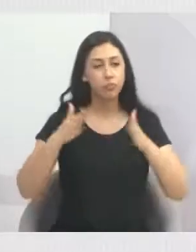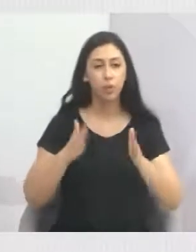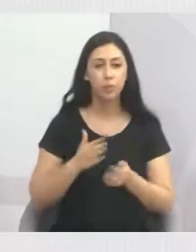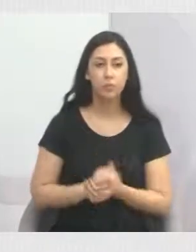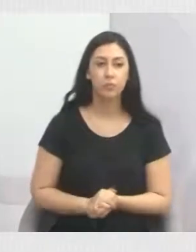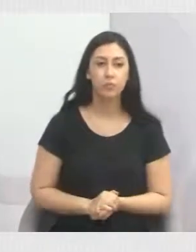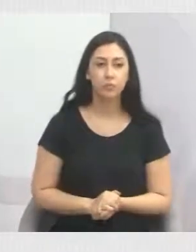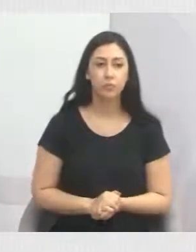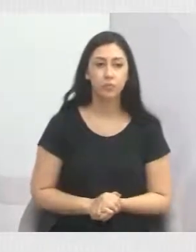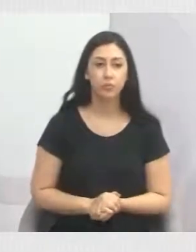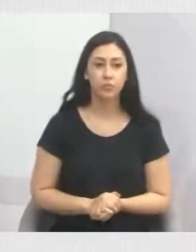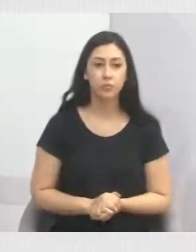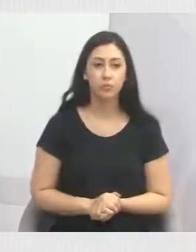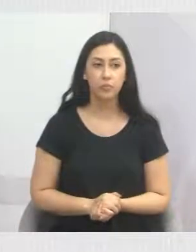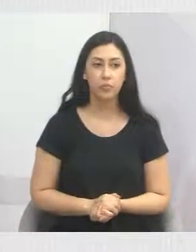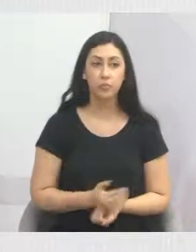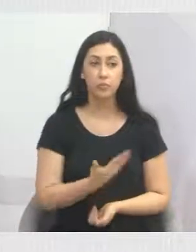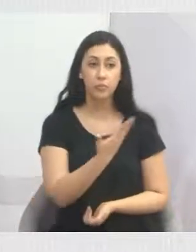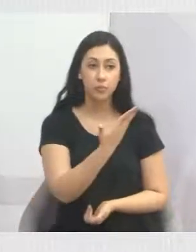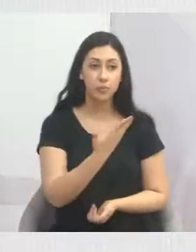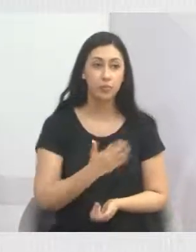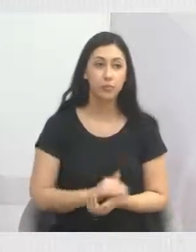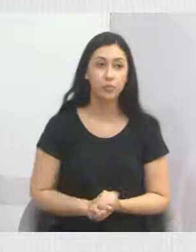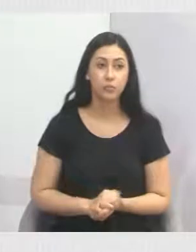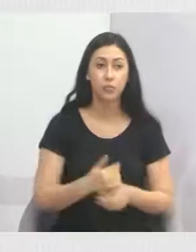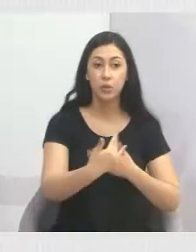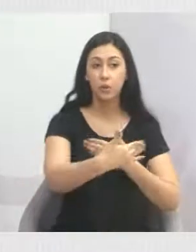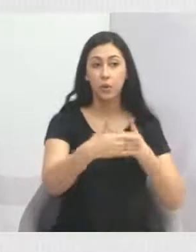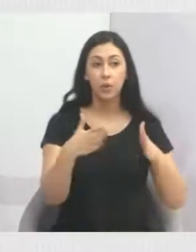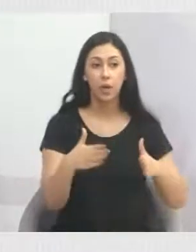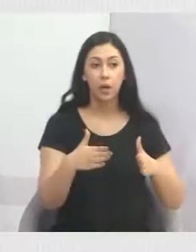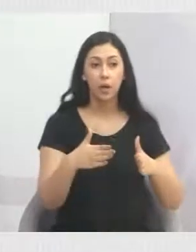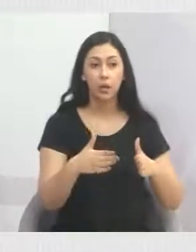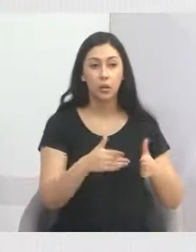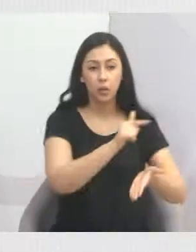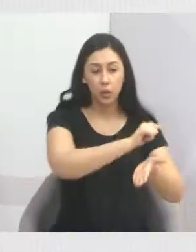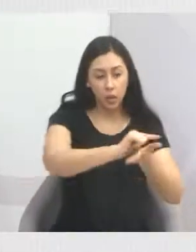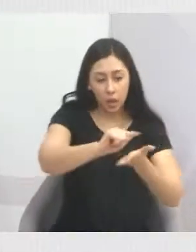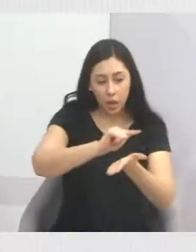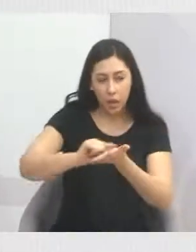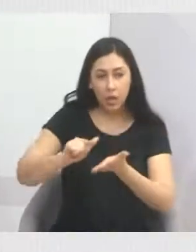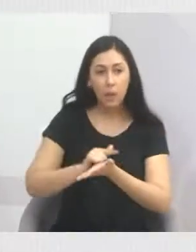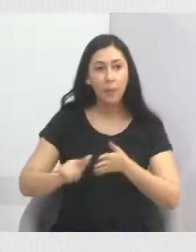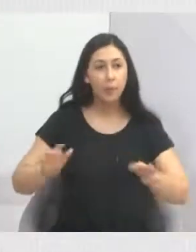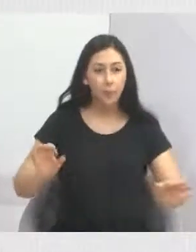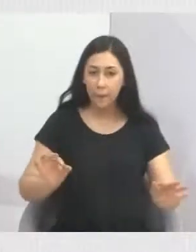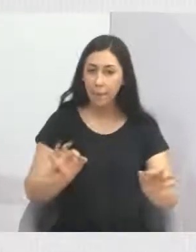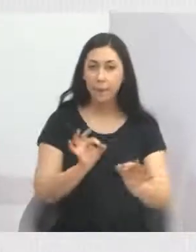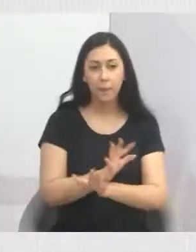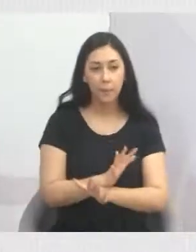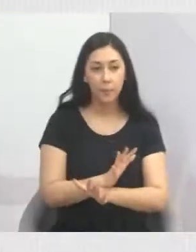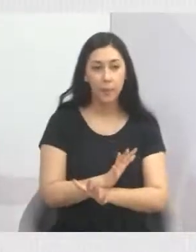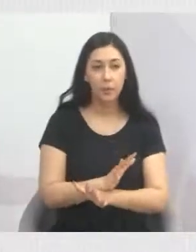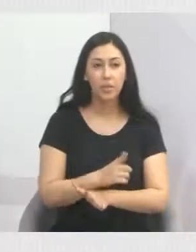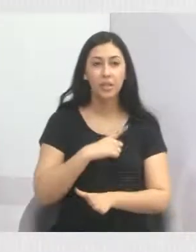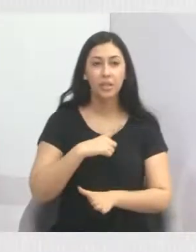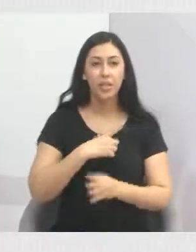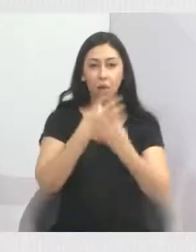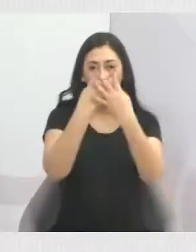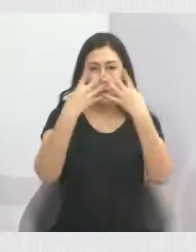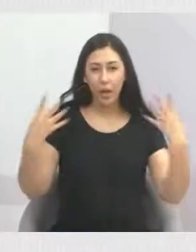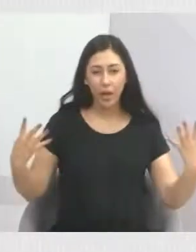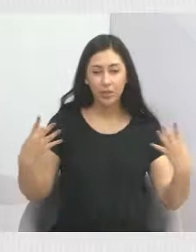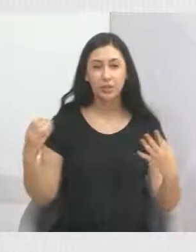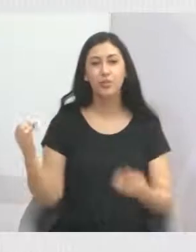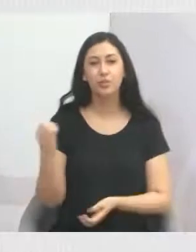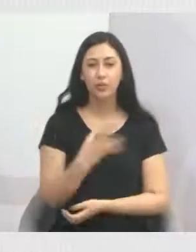Próximo. Aí a quadra do Meia Lua. Foi lavada, limpa e entregue à população, até com rede nova.